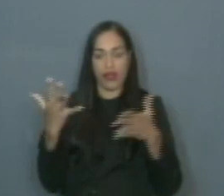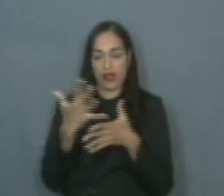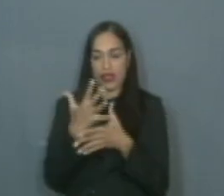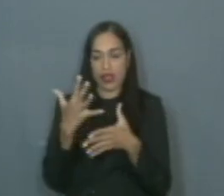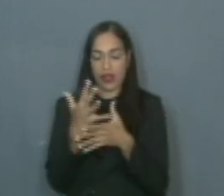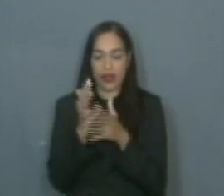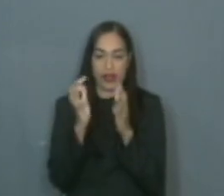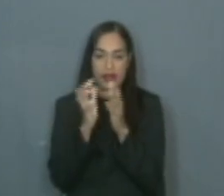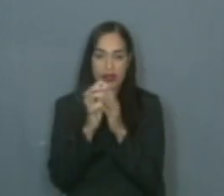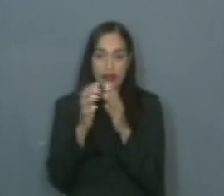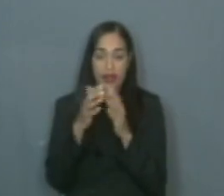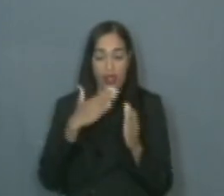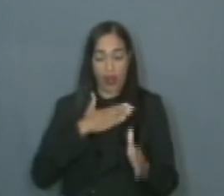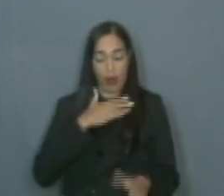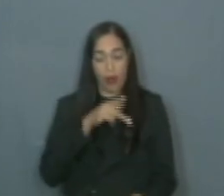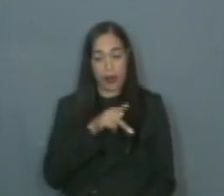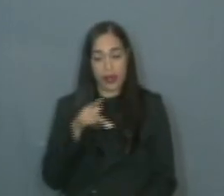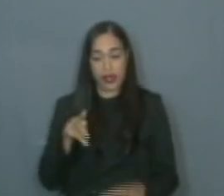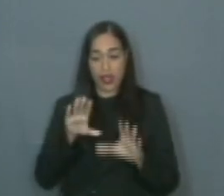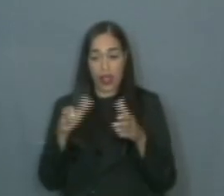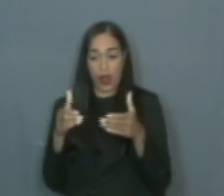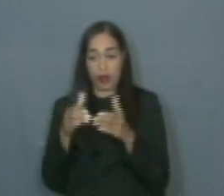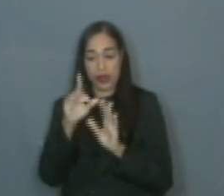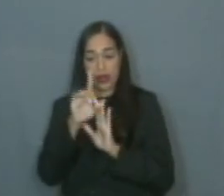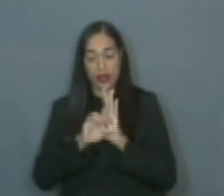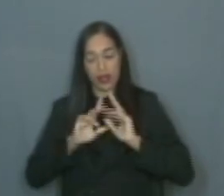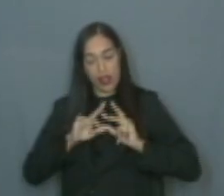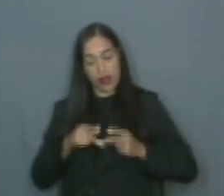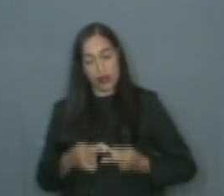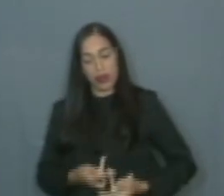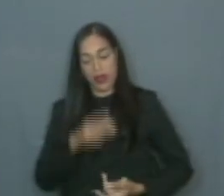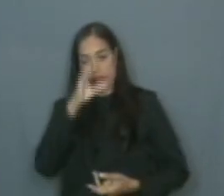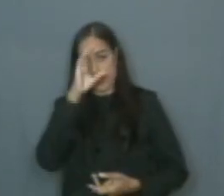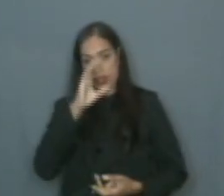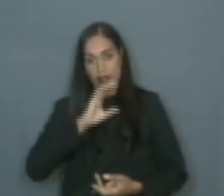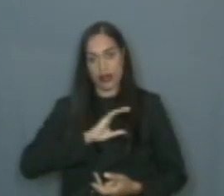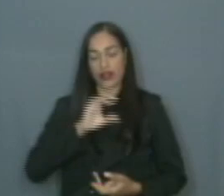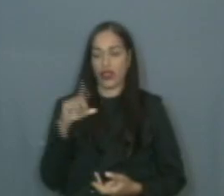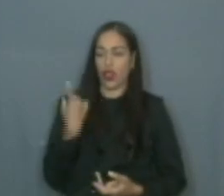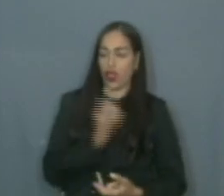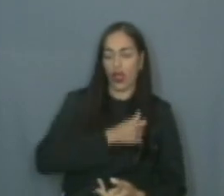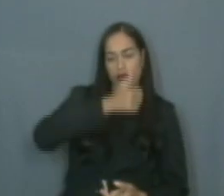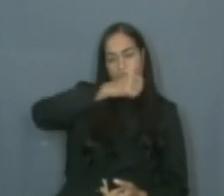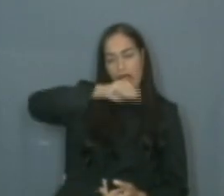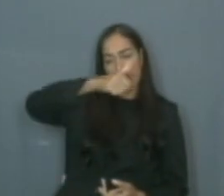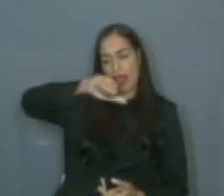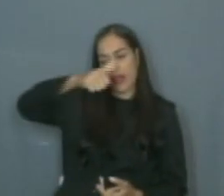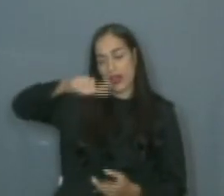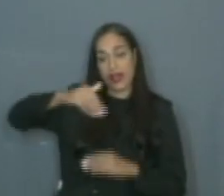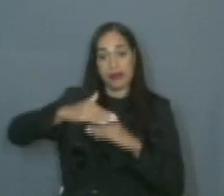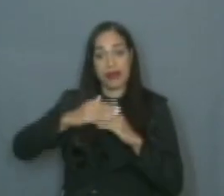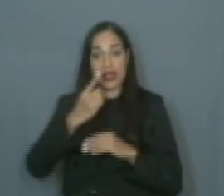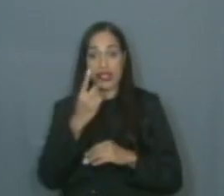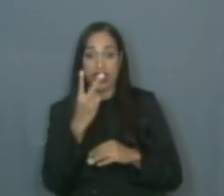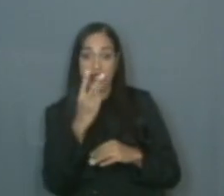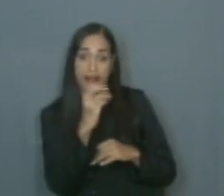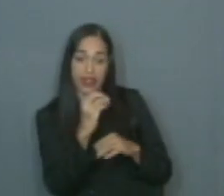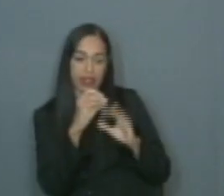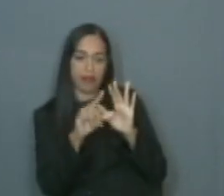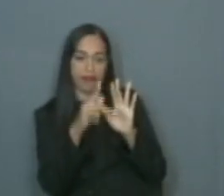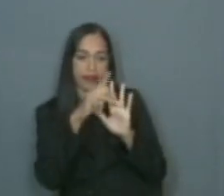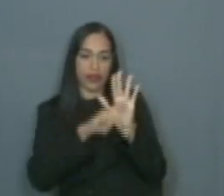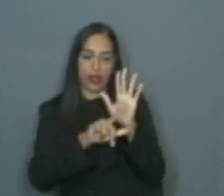Recife. Como presidente da Comissão de Direitos Humanos e Cidadania, nós pudemos analisar mais de 120 projetos de